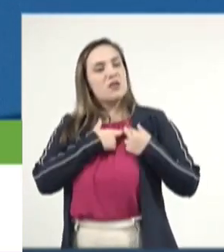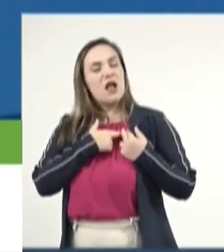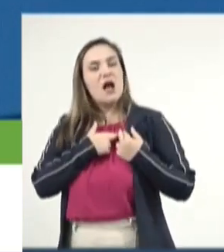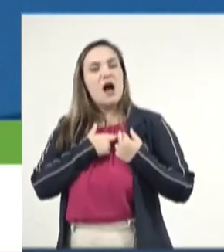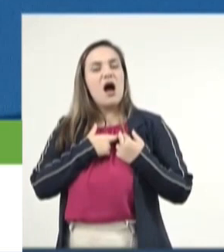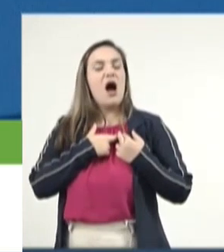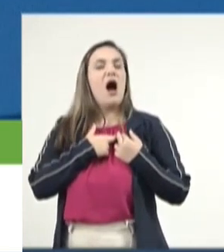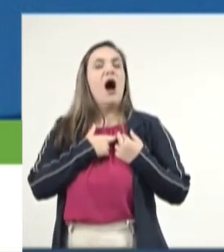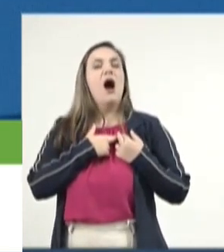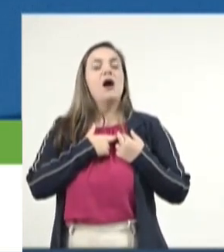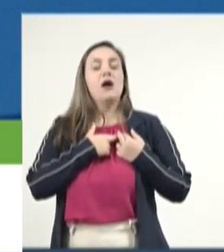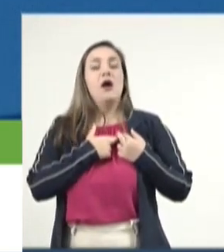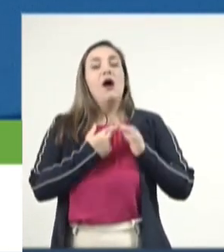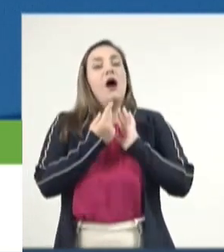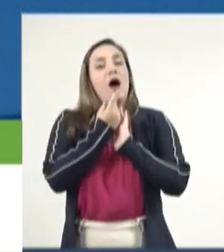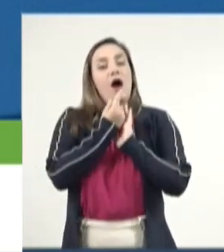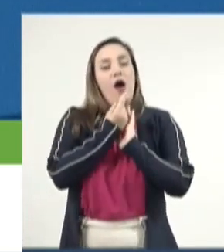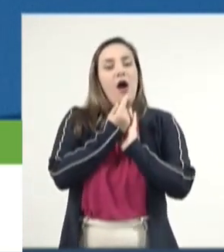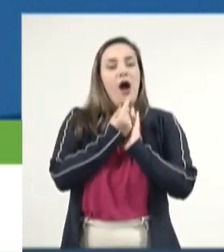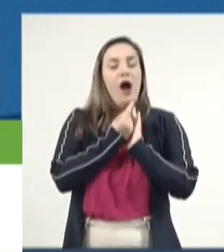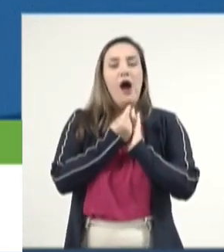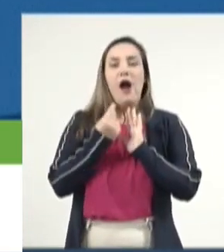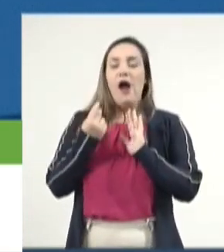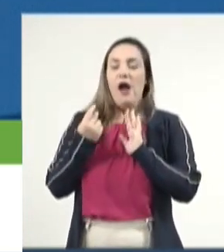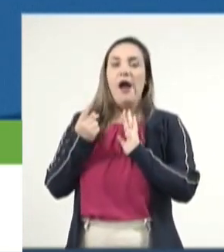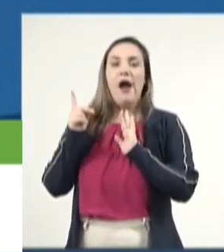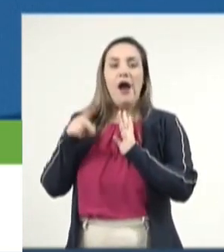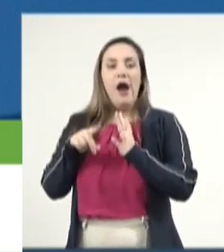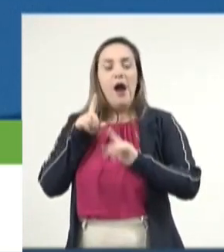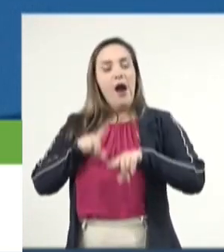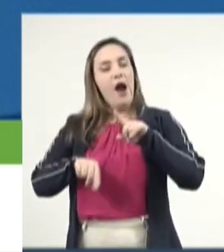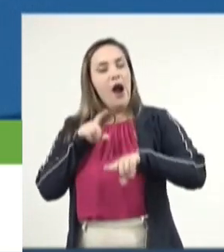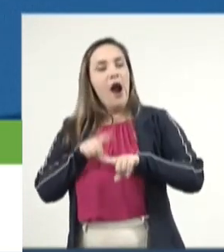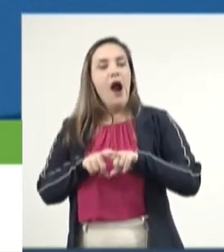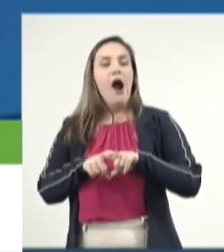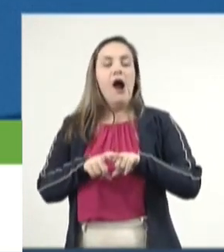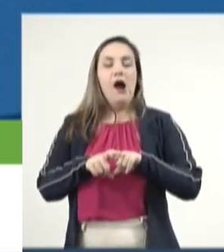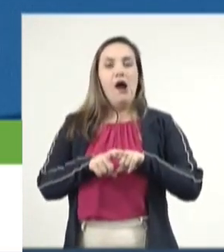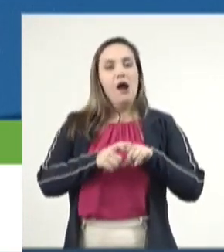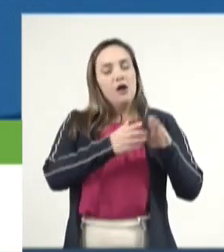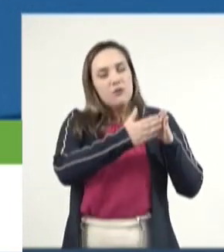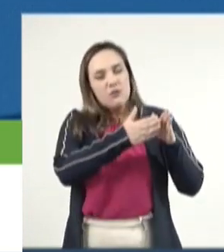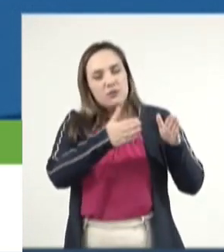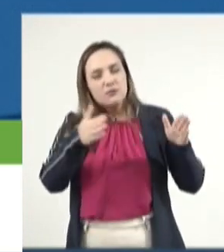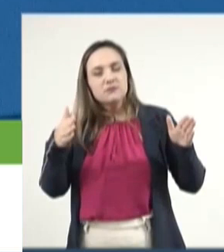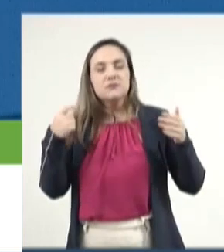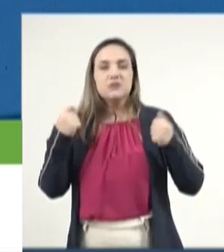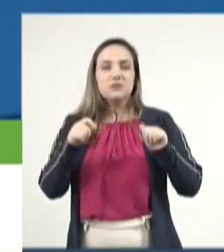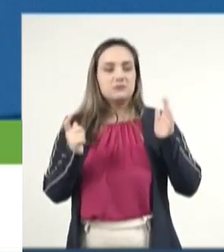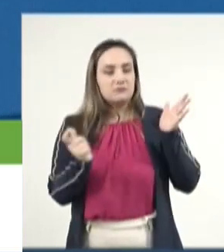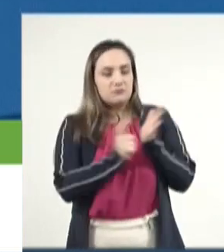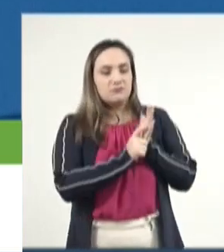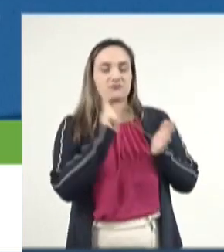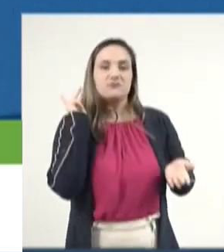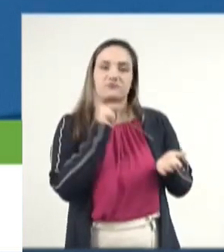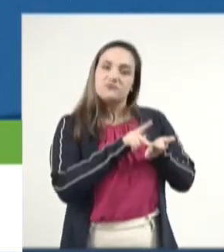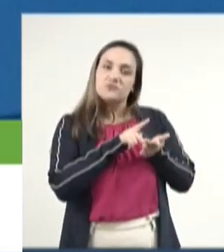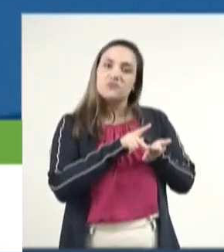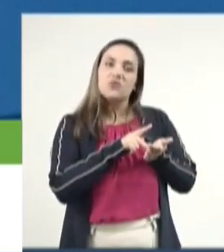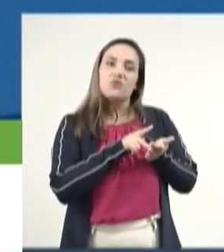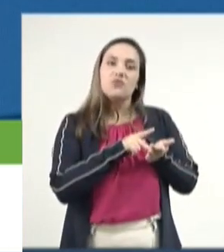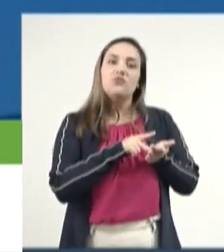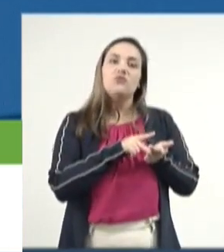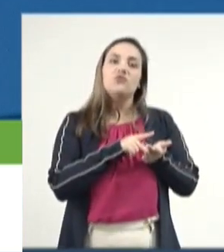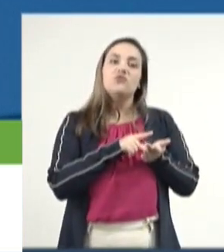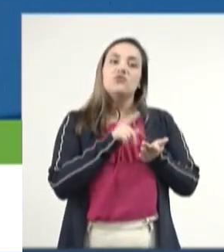relativas aos preços praticados nos produtos e serviços ofertados, mantendo as etiquetas originais nos produtos,